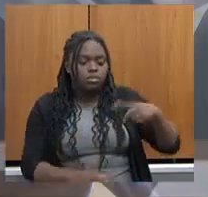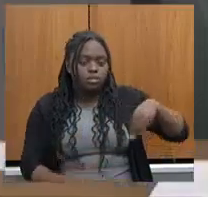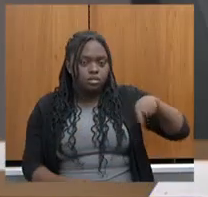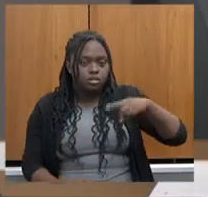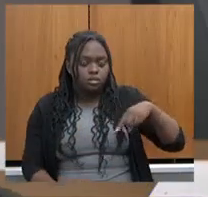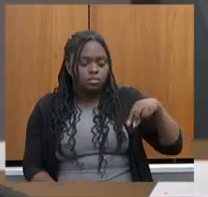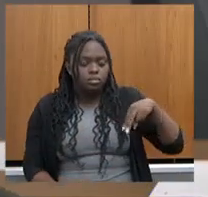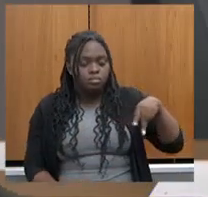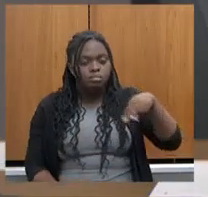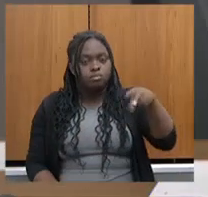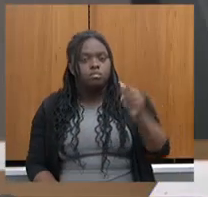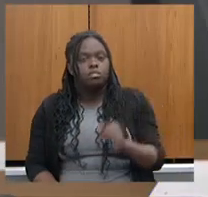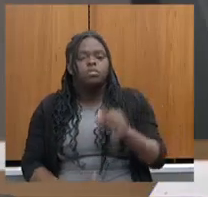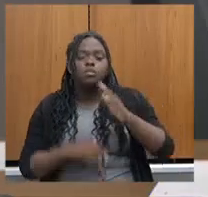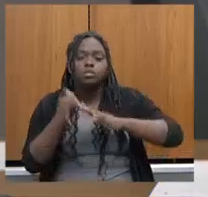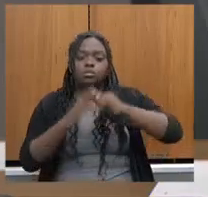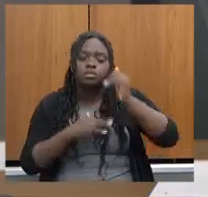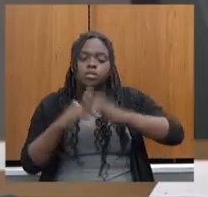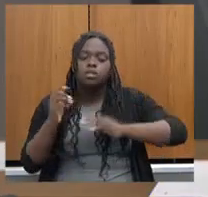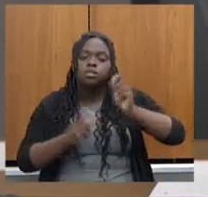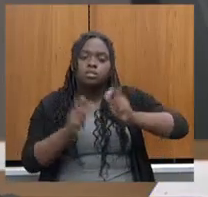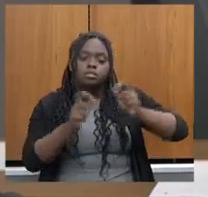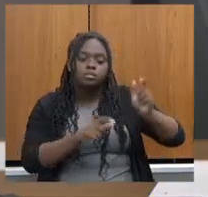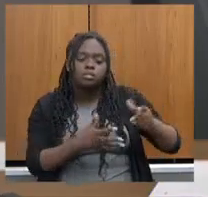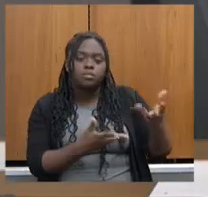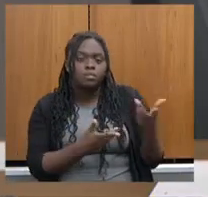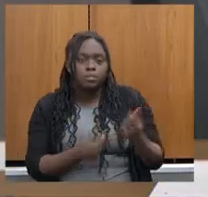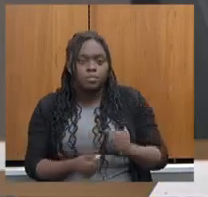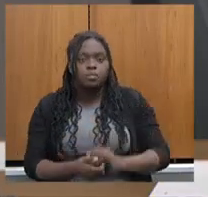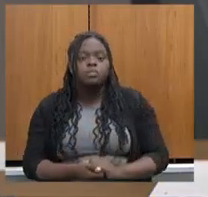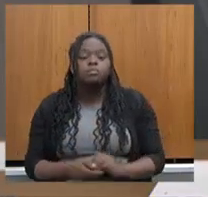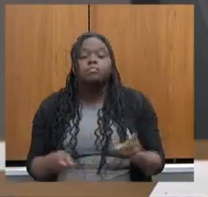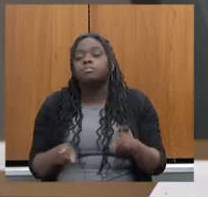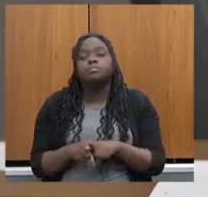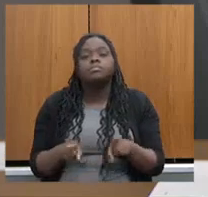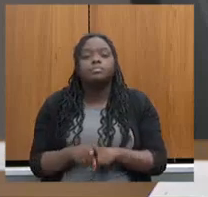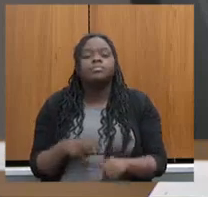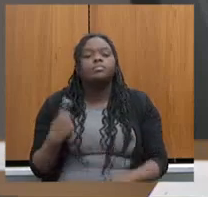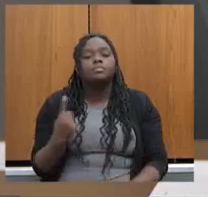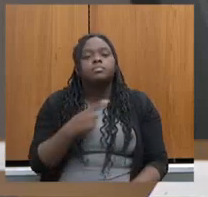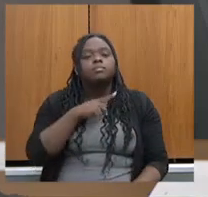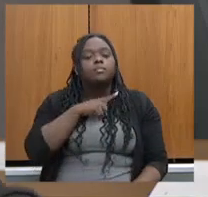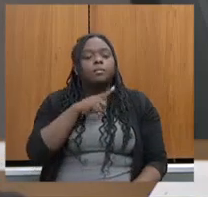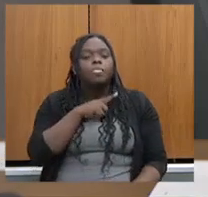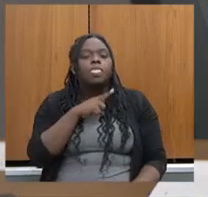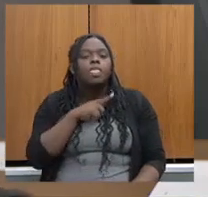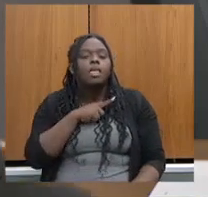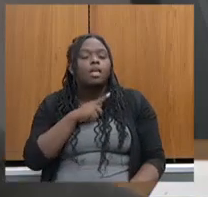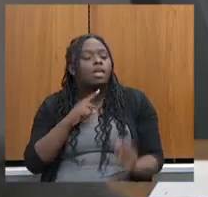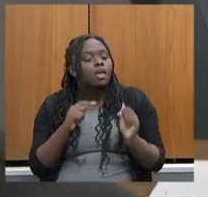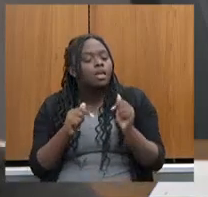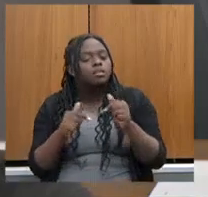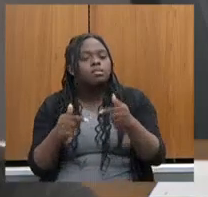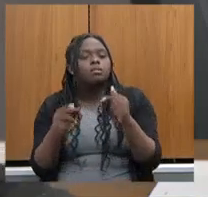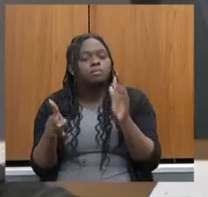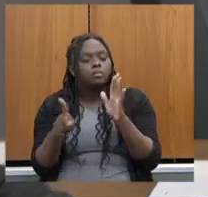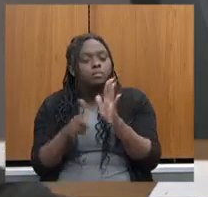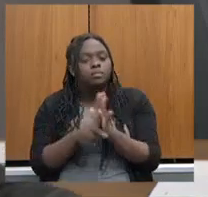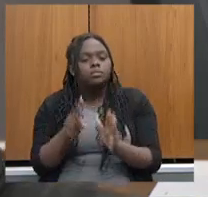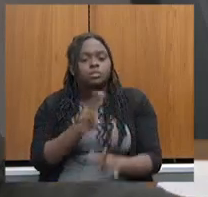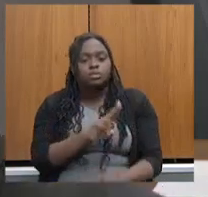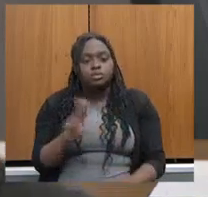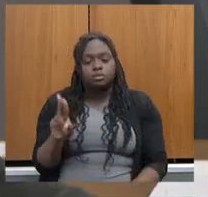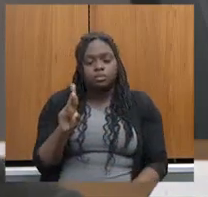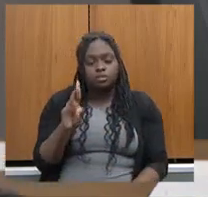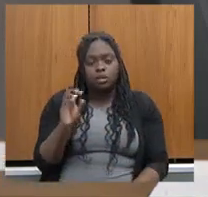profissionais e pessoas que são atendidas da mesma forma nós temos uma operação específica chamada